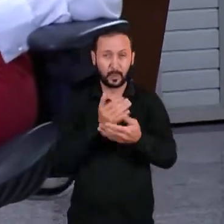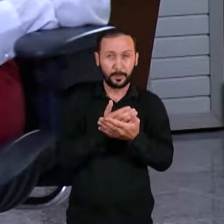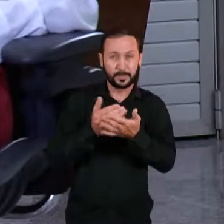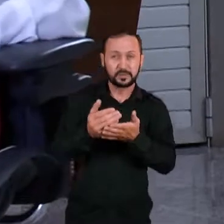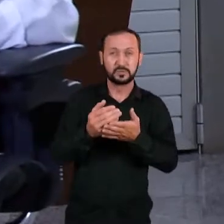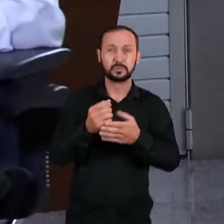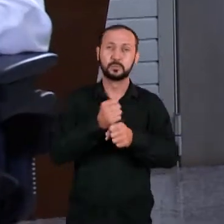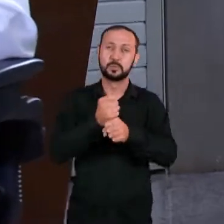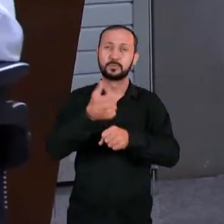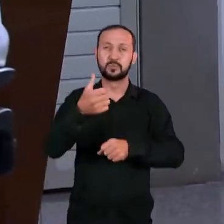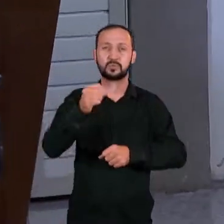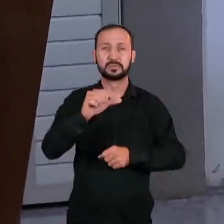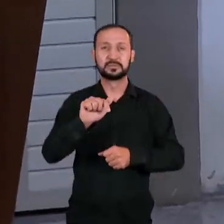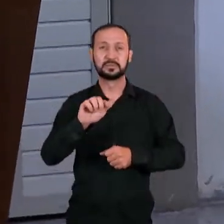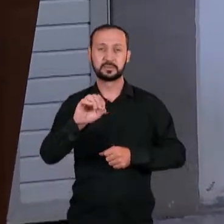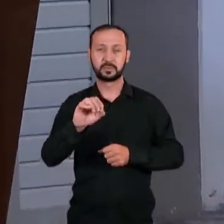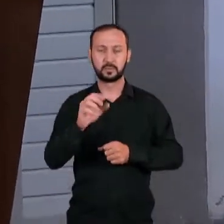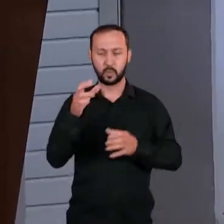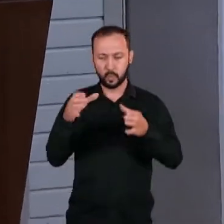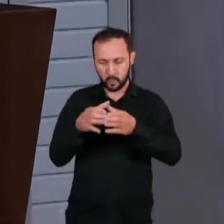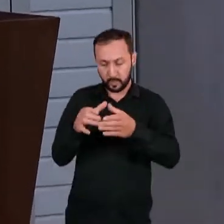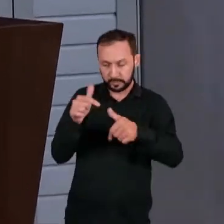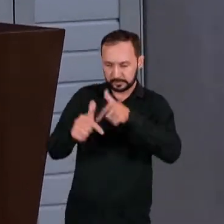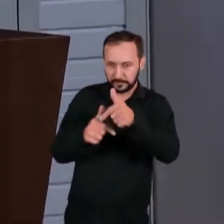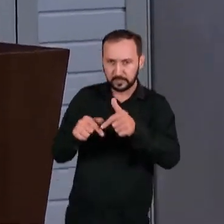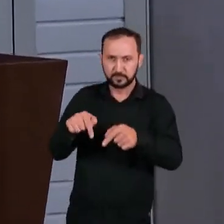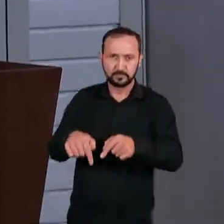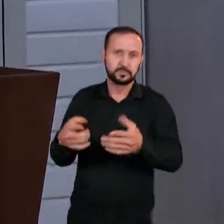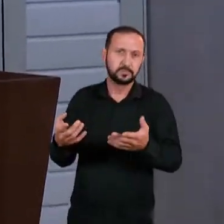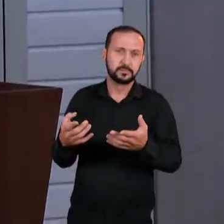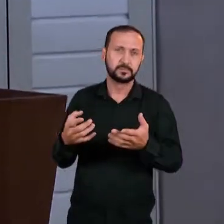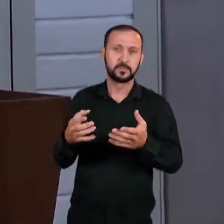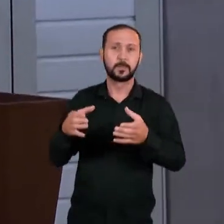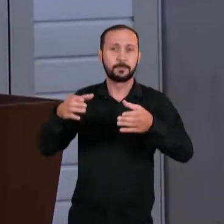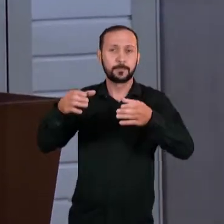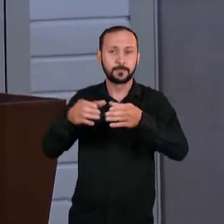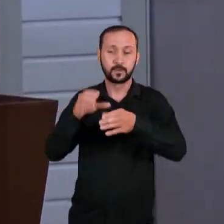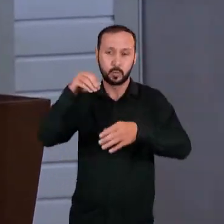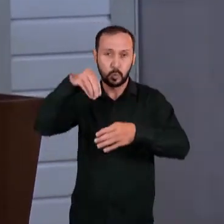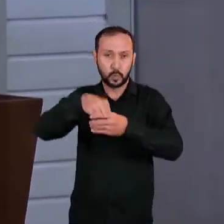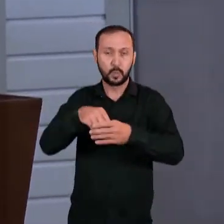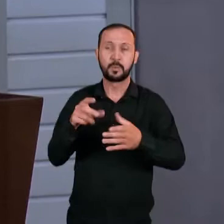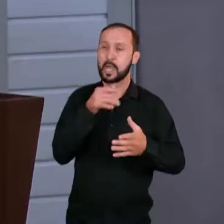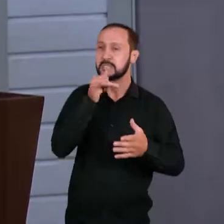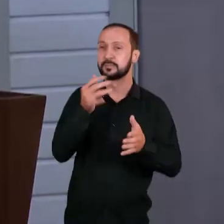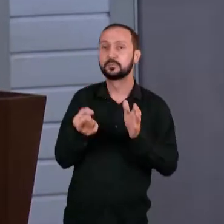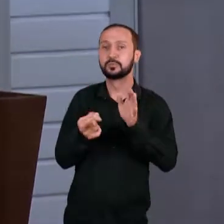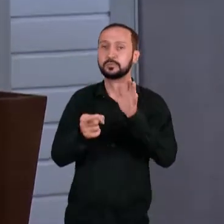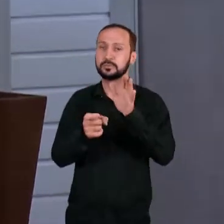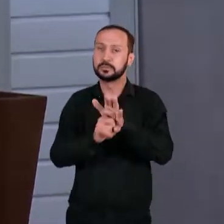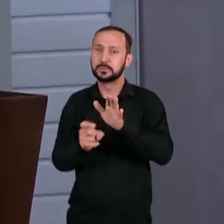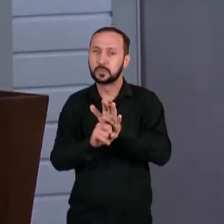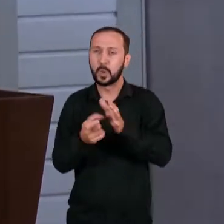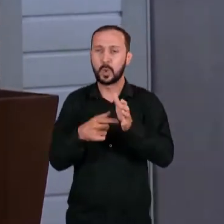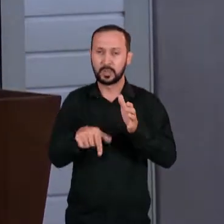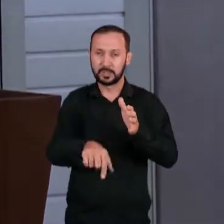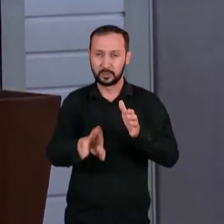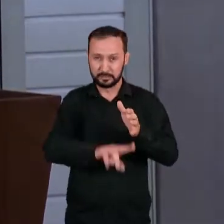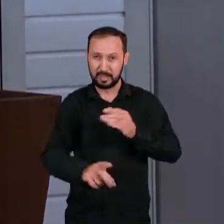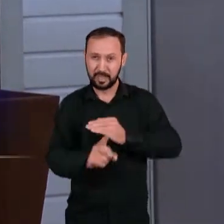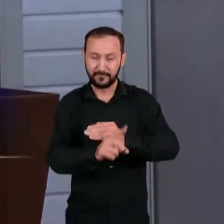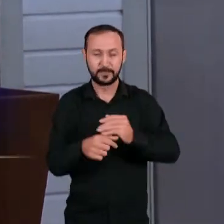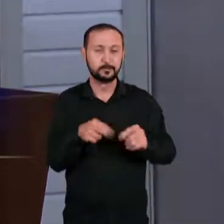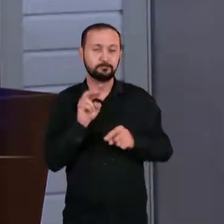em determinado grupo de trabalhadores, especialmente que trabalhavam em clínicas de recuperação de drogas, com pacientes com dependência química, um nível